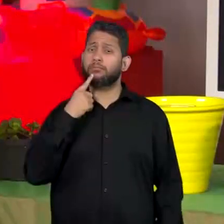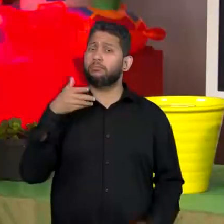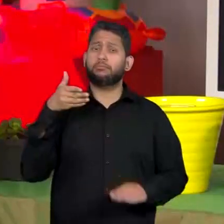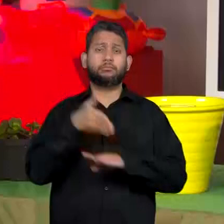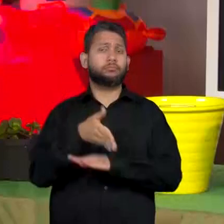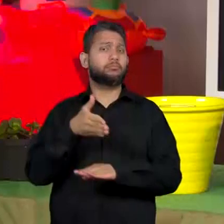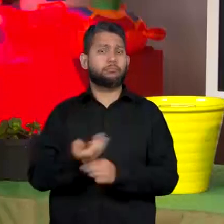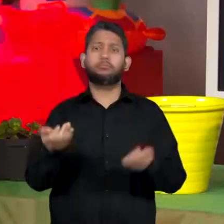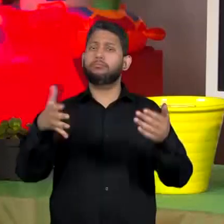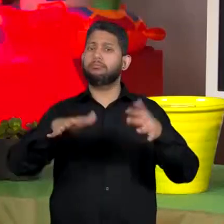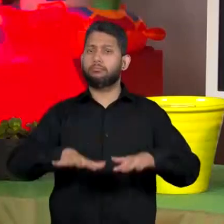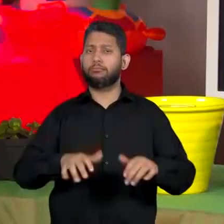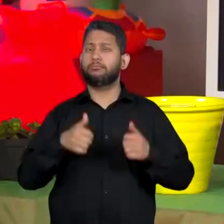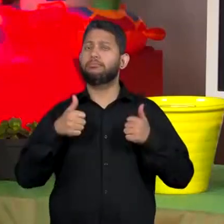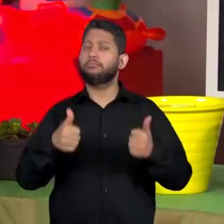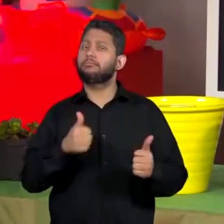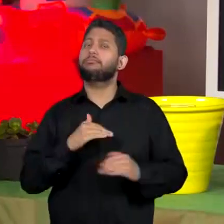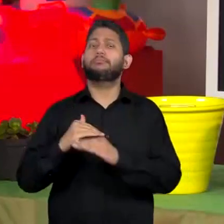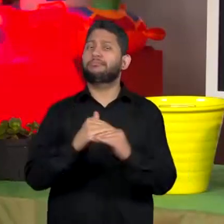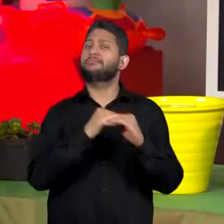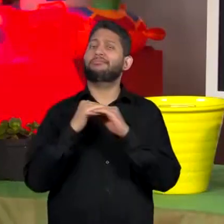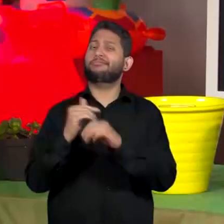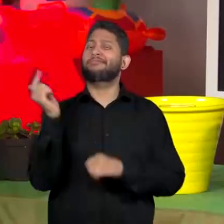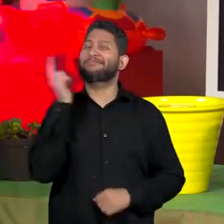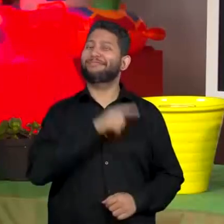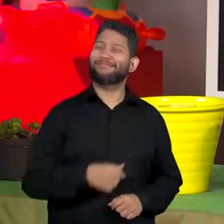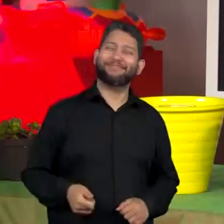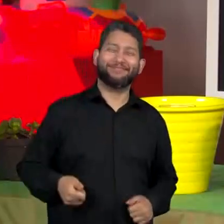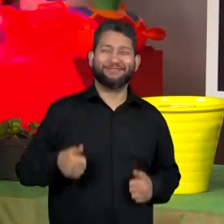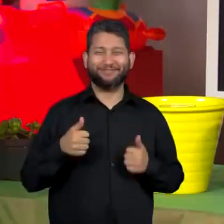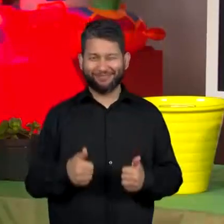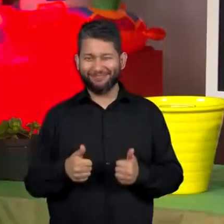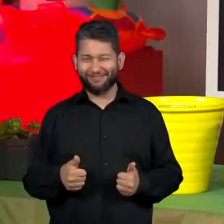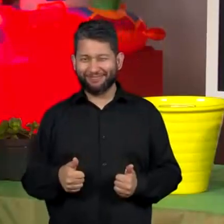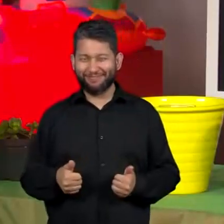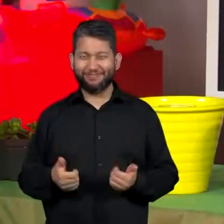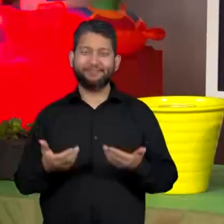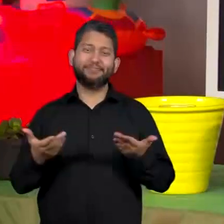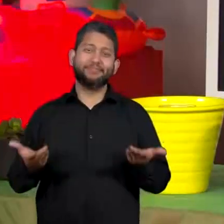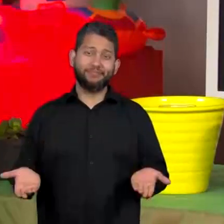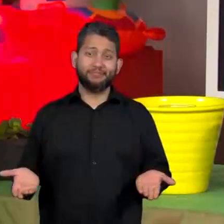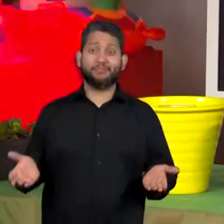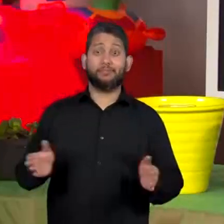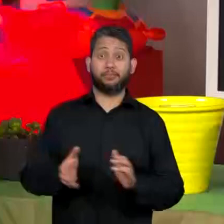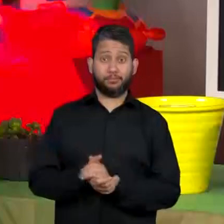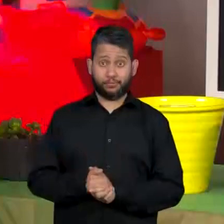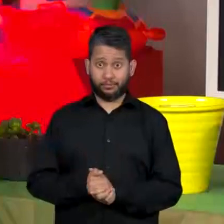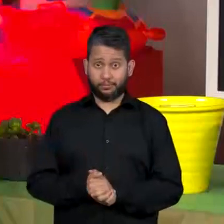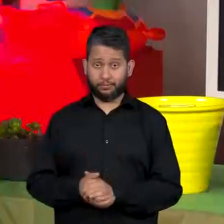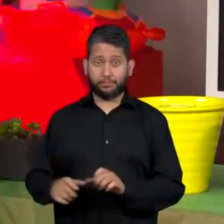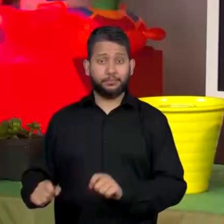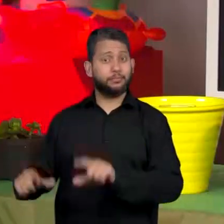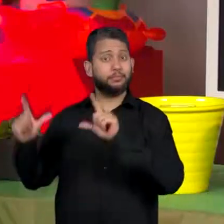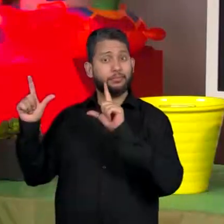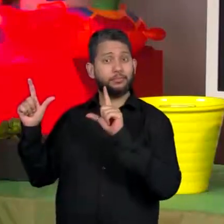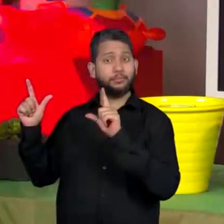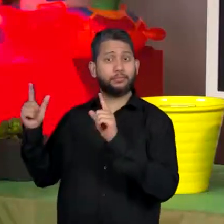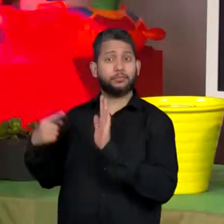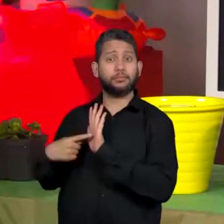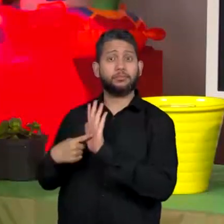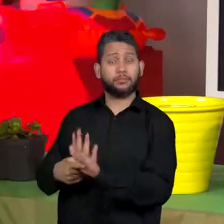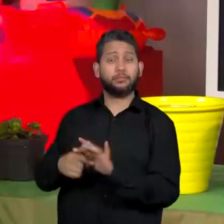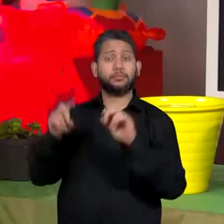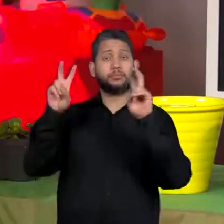mais pessoas, se torne aí acessível a muito mais estudantes, não é mesmo? Vamos pedir também ao Oráculo para colocar na tela